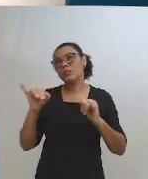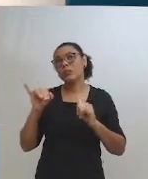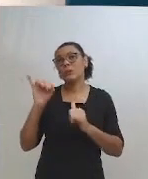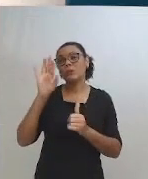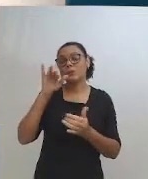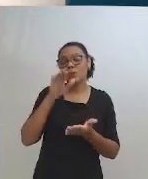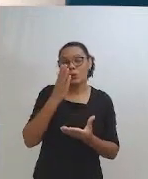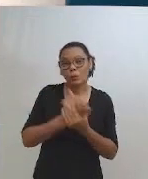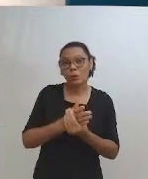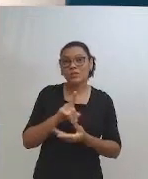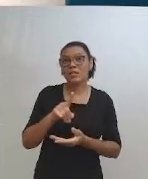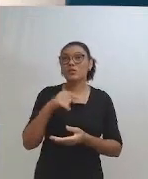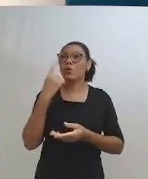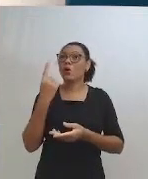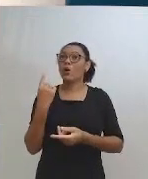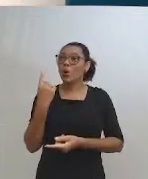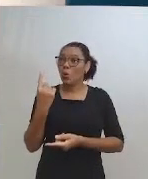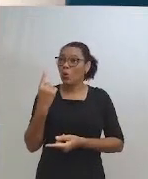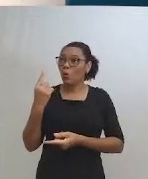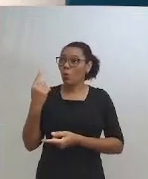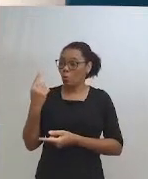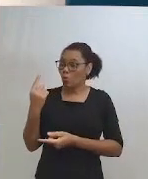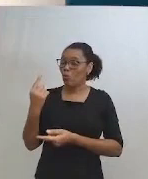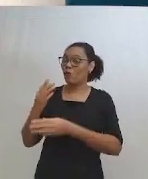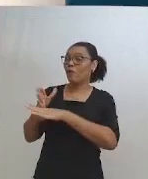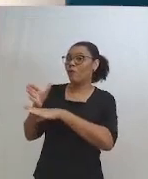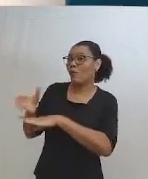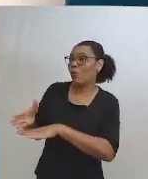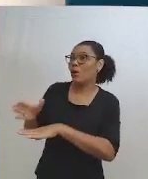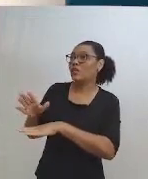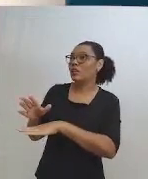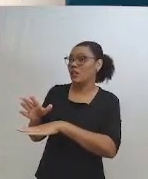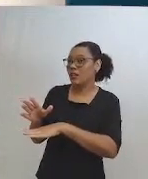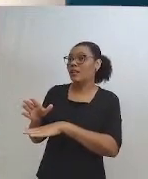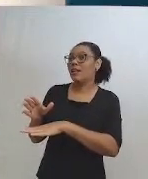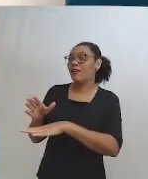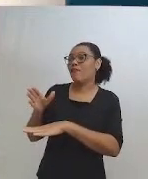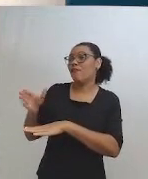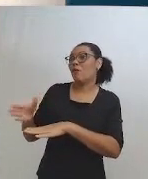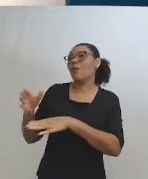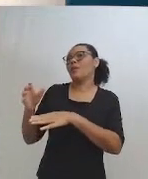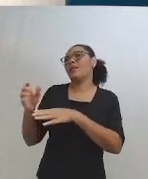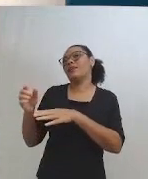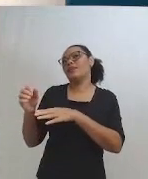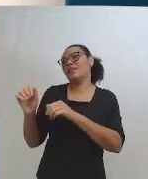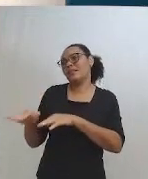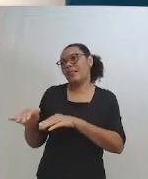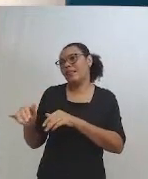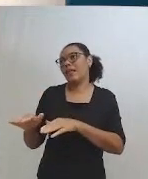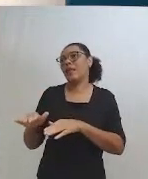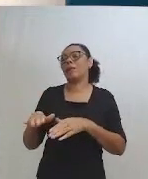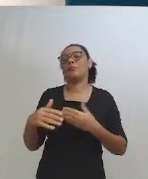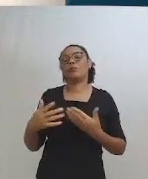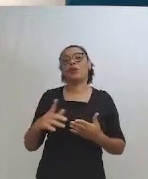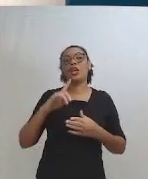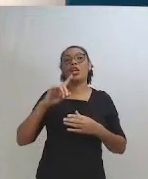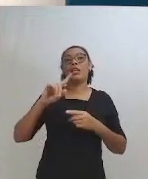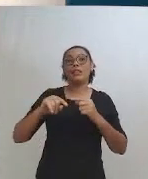setembro, mas o outro só se apresentou em 2020. Então, também não foi assim tão rapidamente. O Ministério